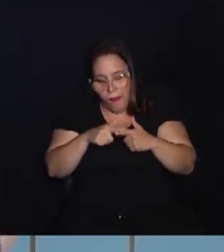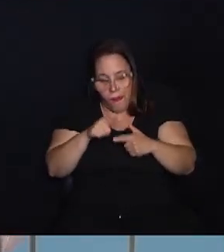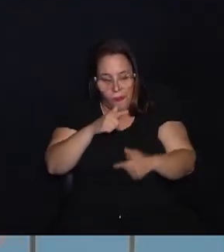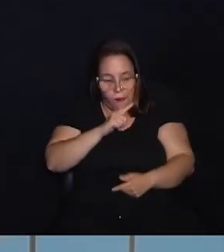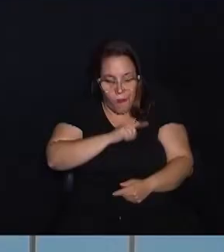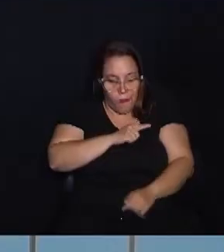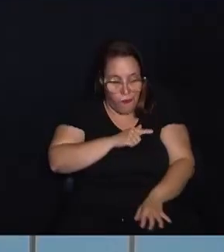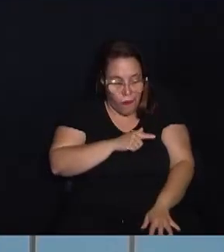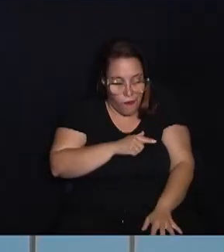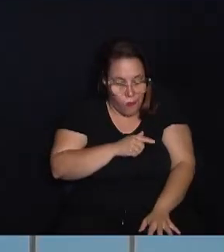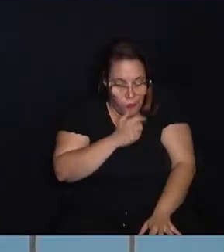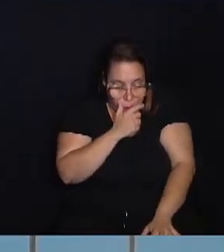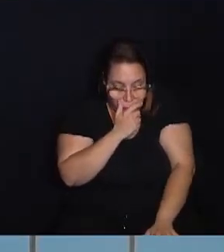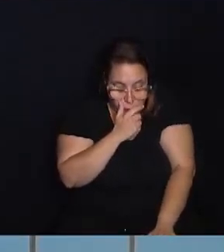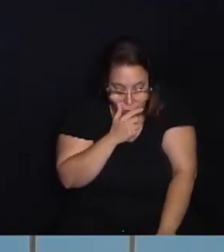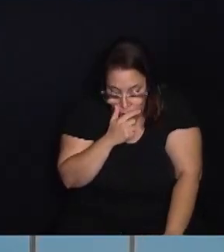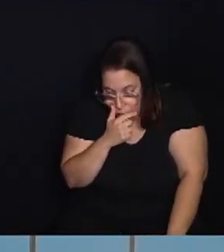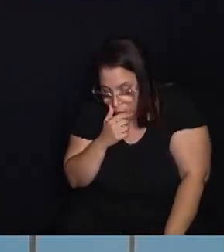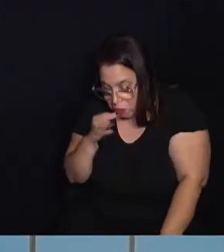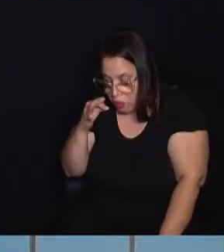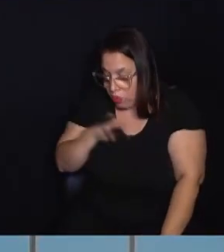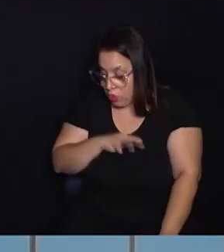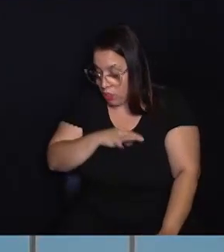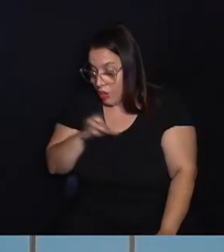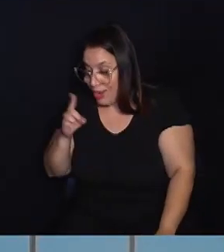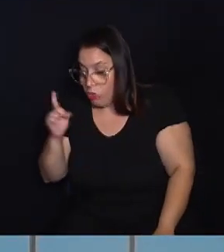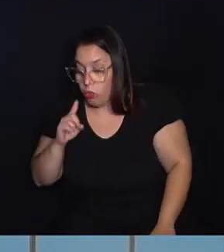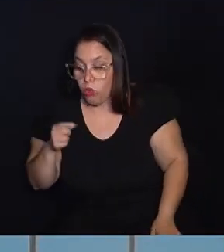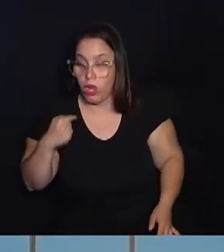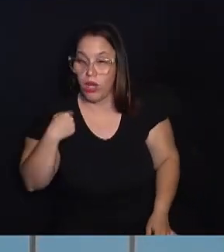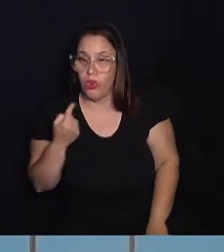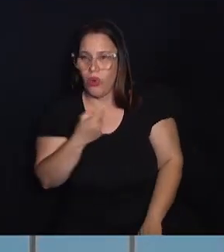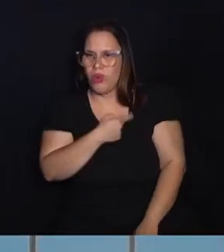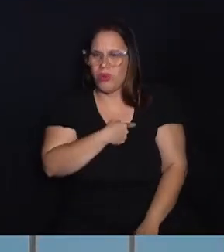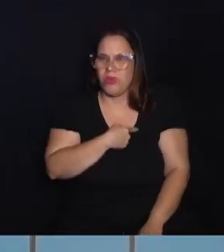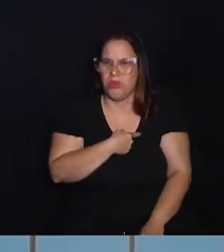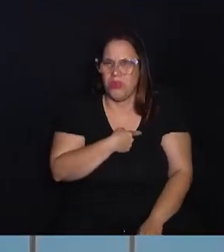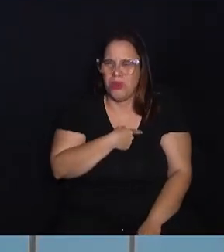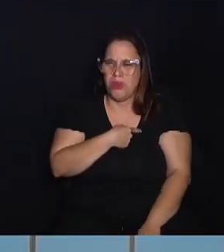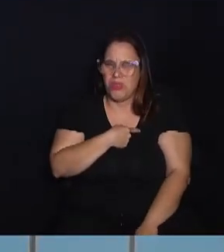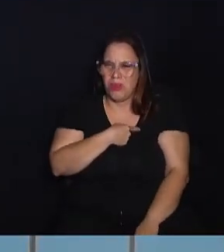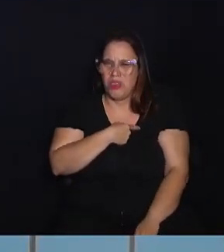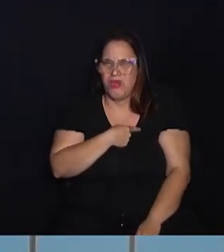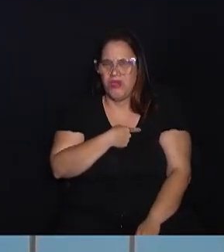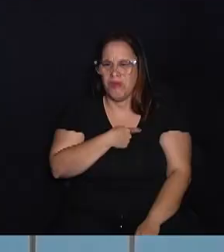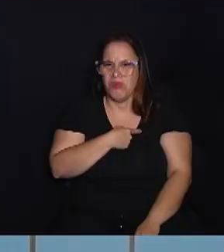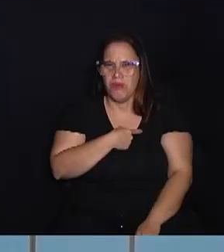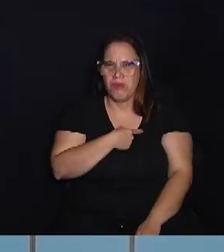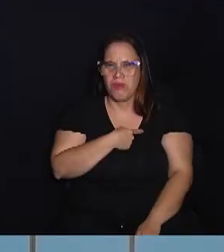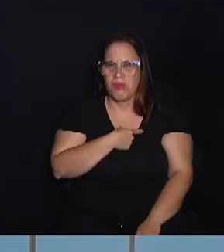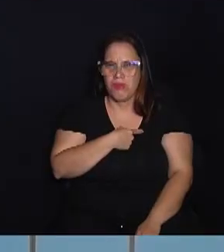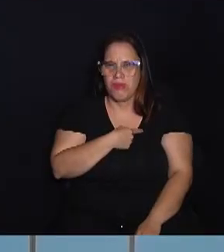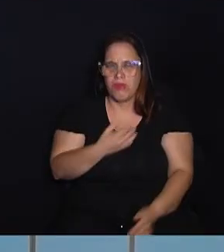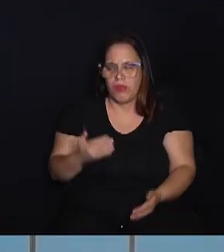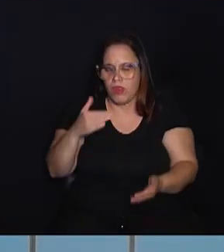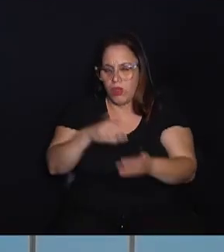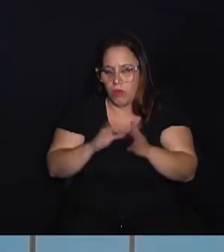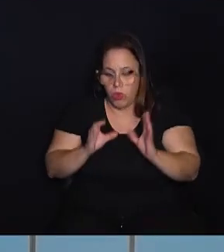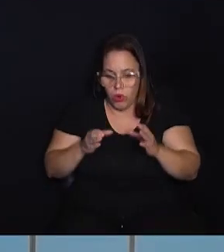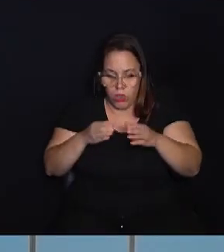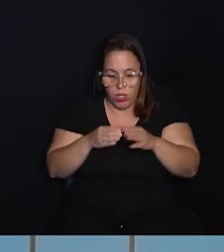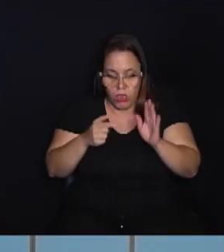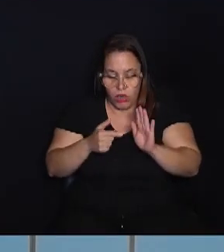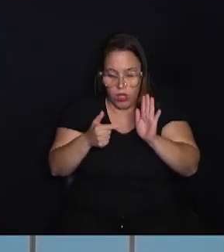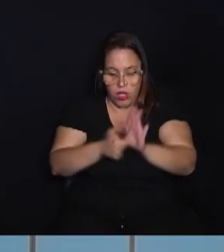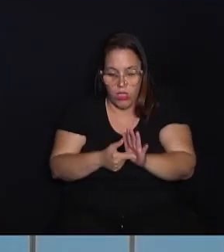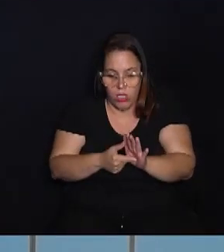problema da polícia. Não, cara, é o problema nosso. É nosso. E é isso que a gente está trazendo para o Congresso, mostrar